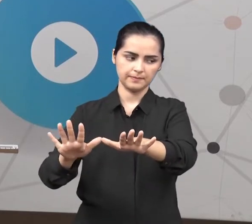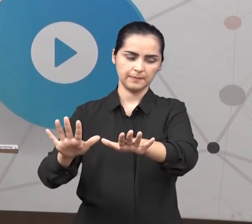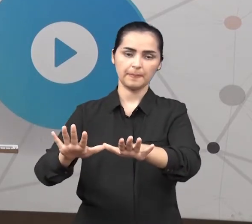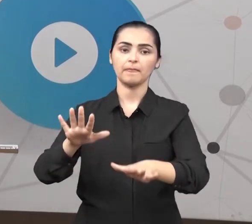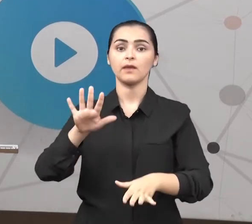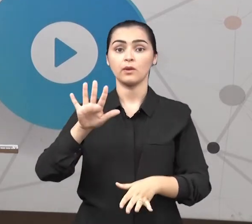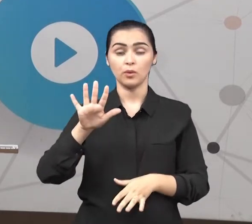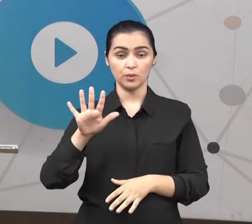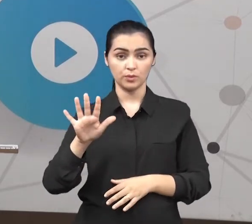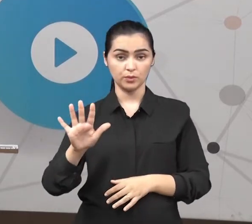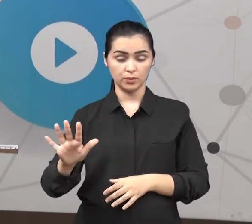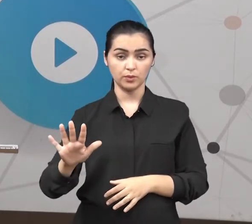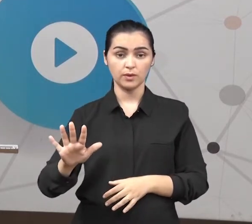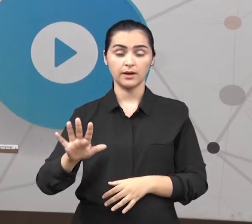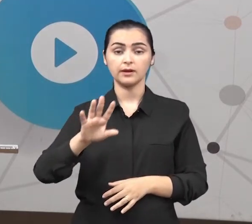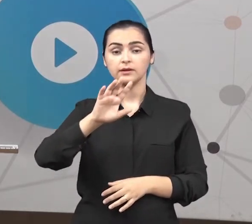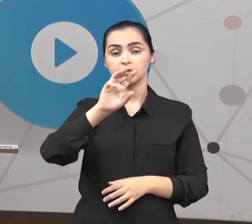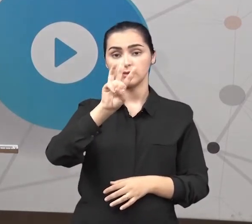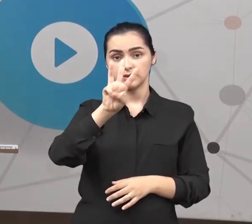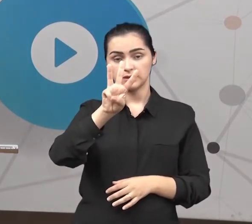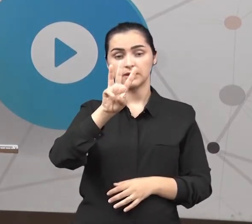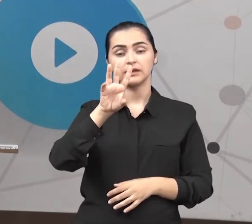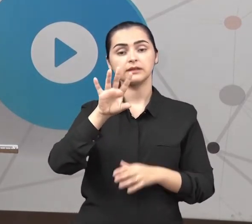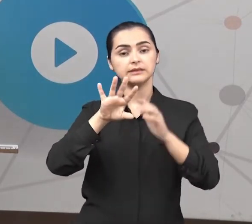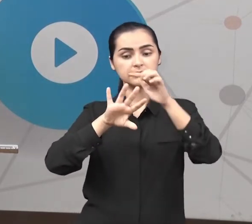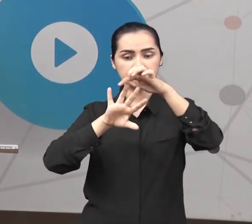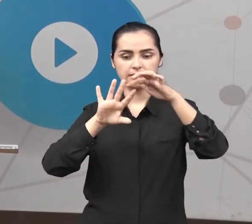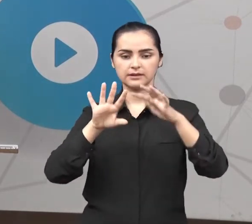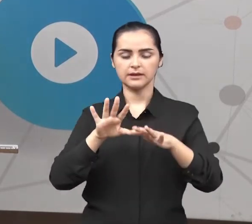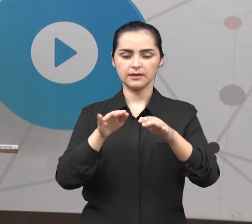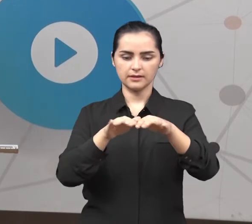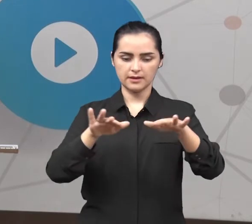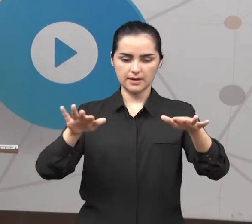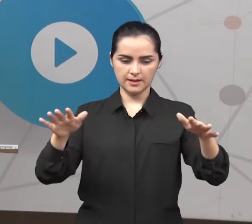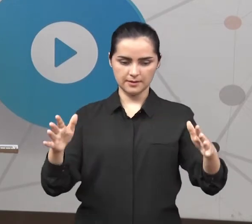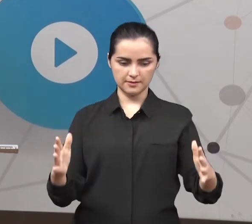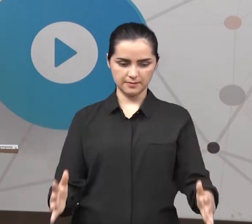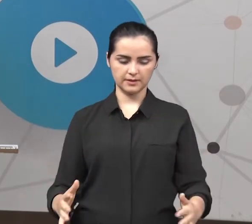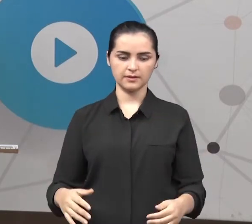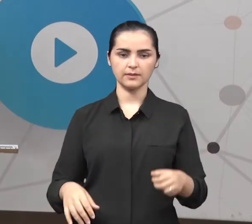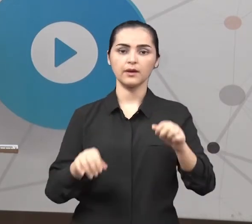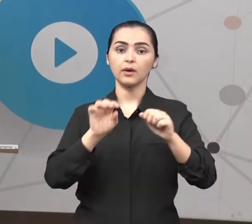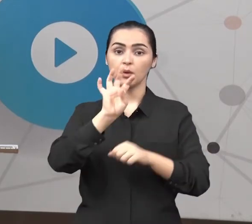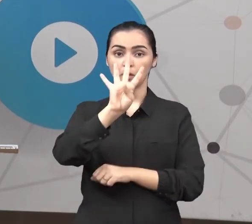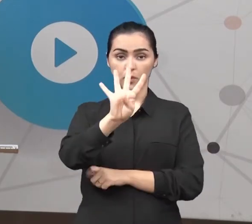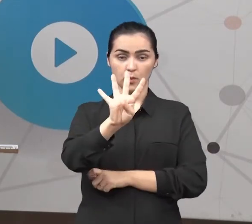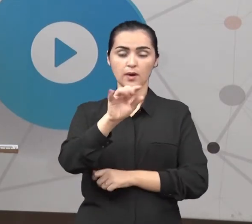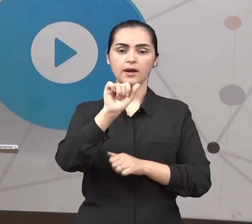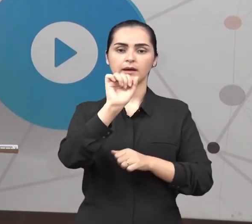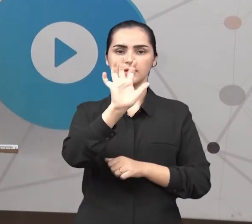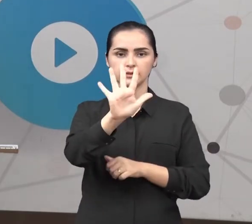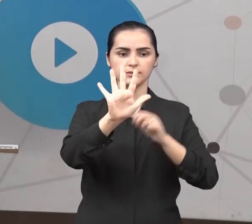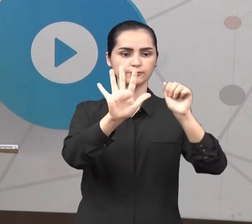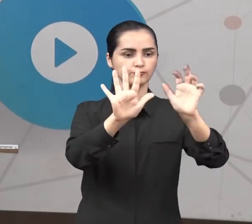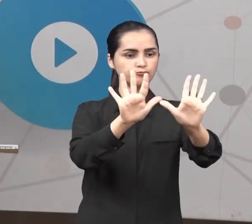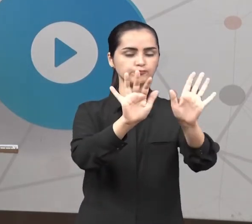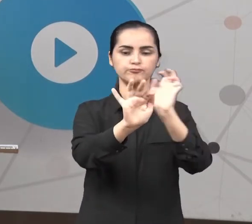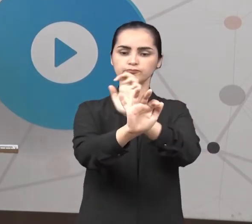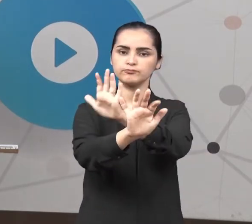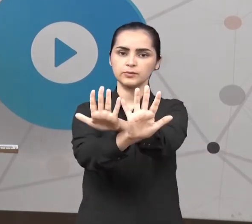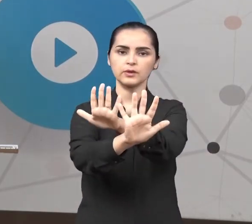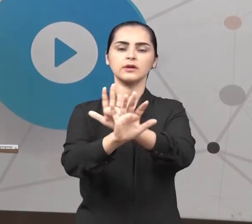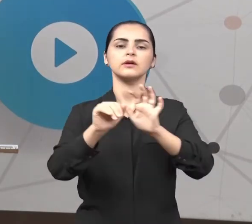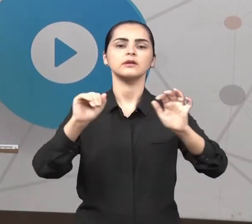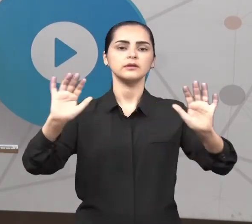quatro palmos e três dedos. A minha mesa mede quatro palmos e três